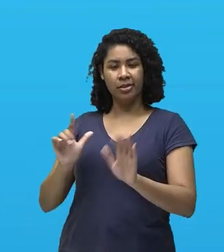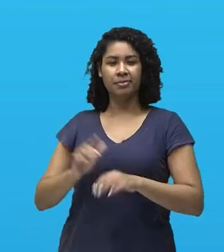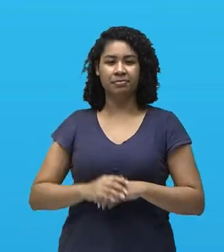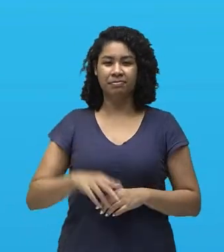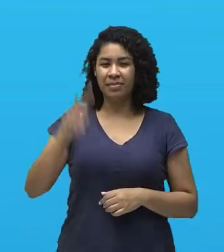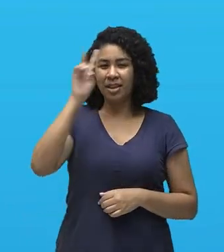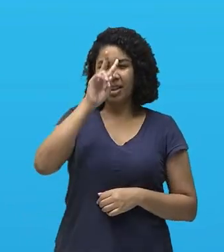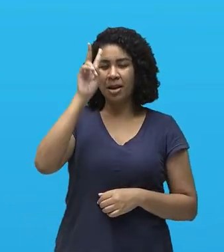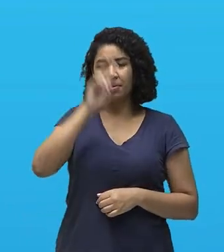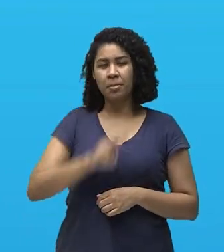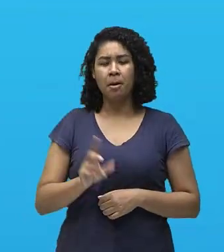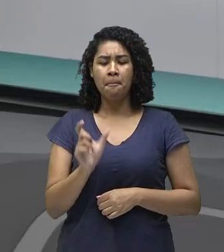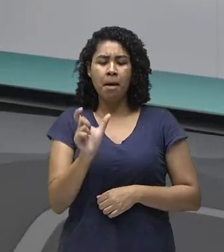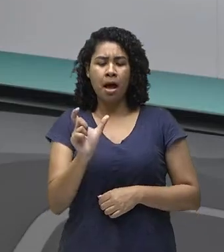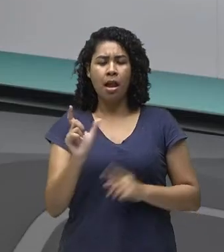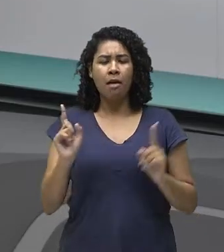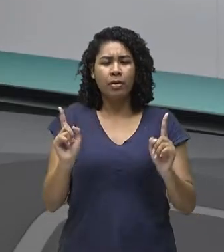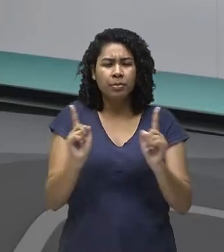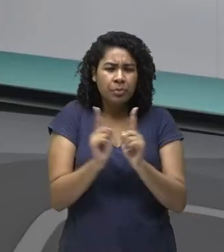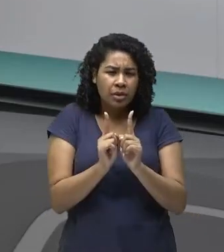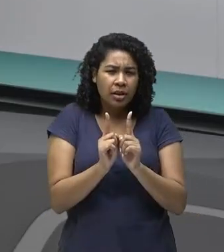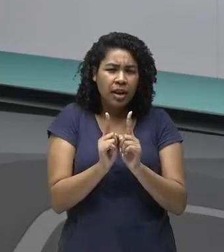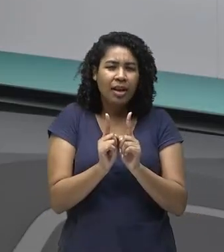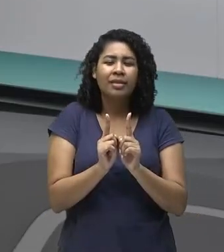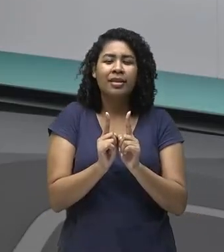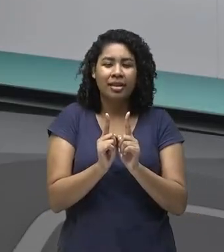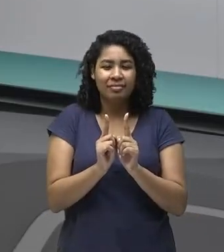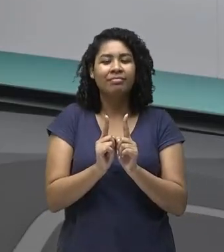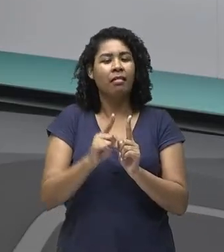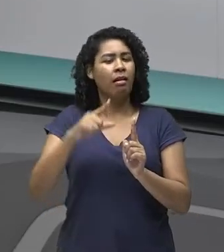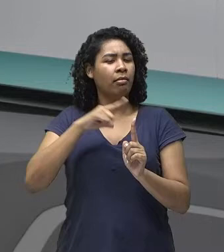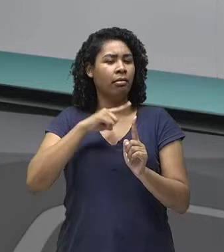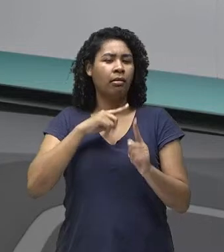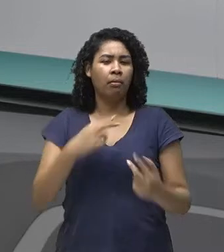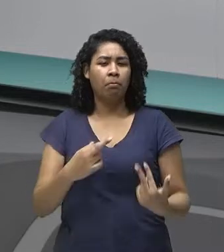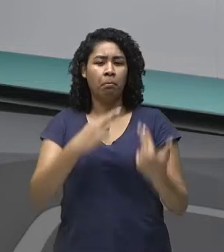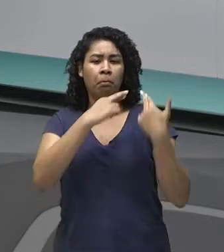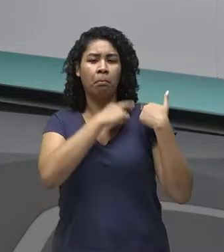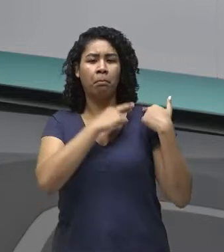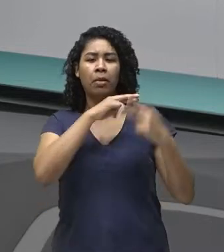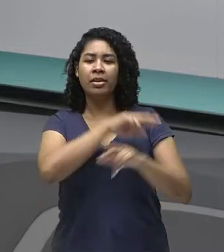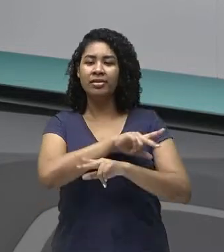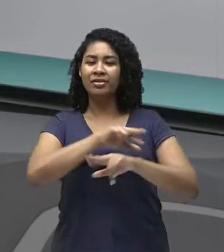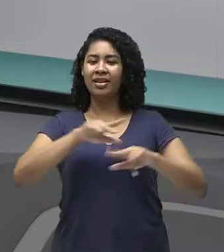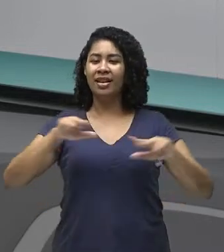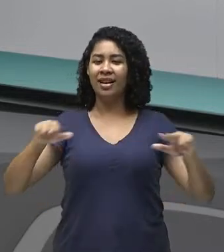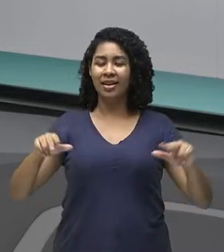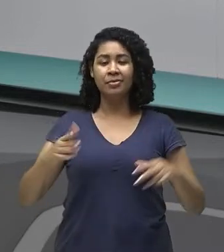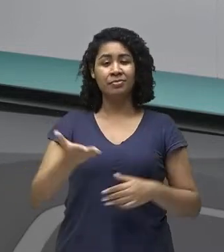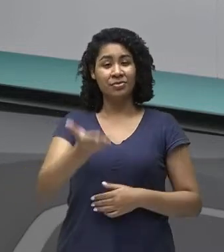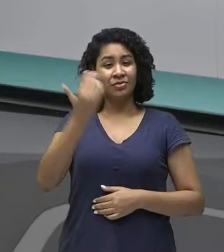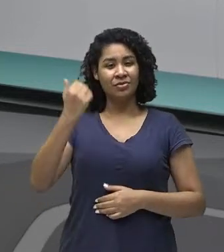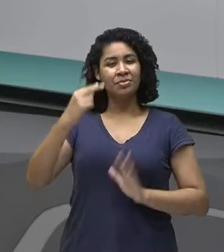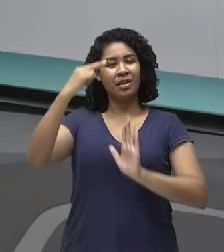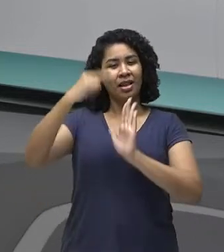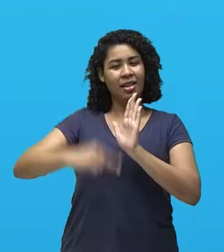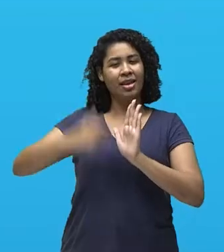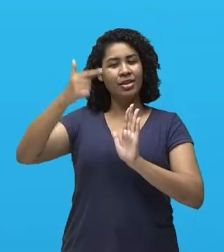palavrinhas pequenas que a gente viu com tantas funções, né? Vamos ler juntos mais uma vez aqui o